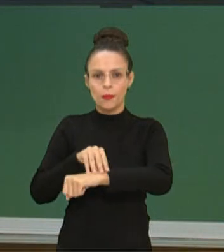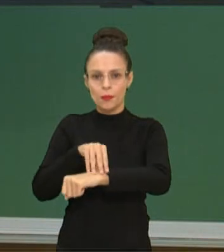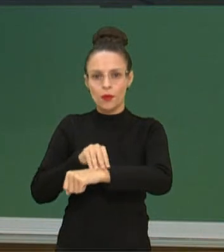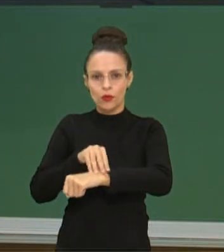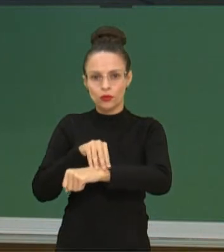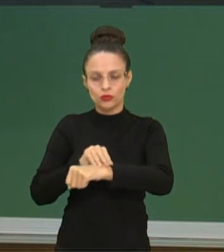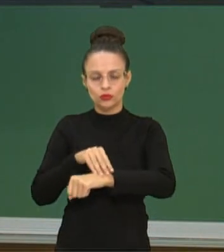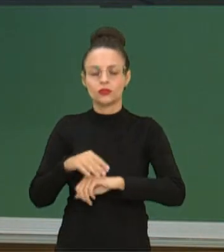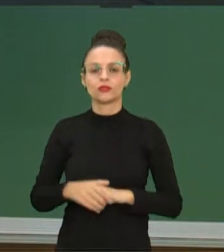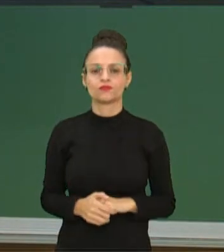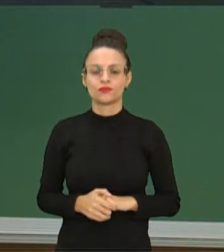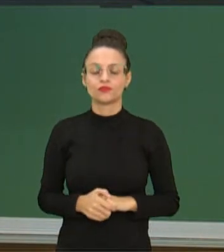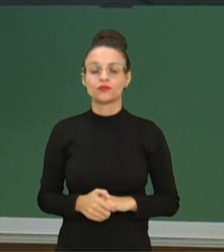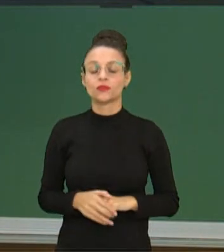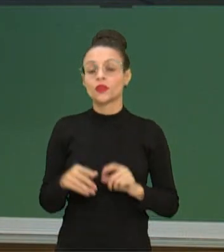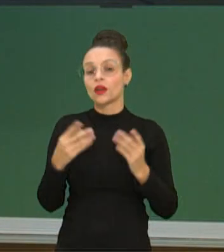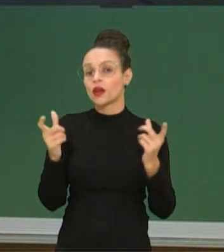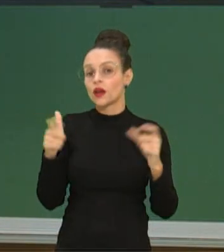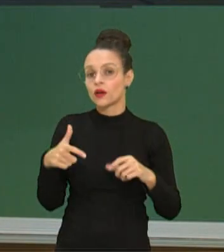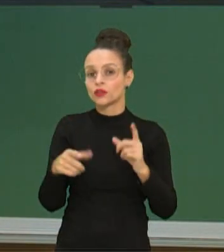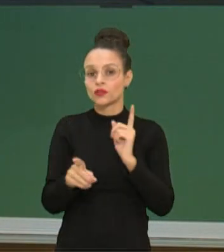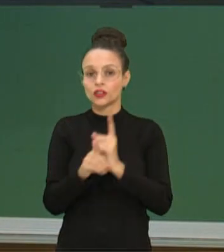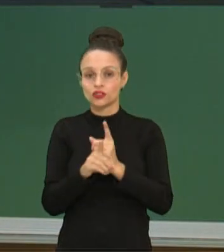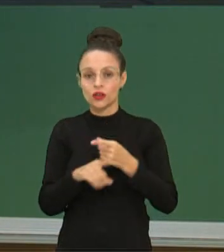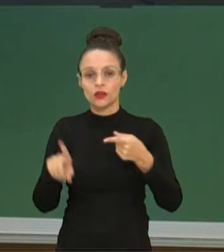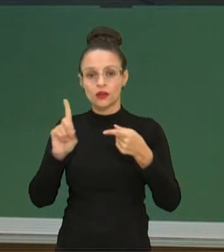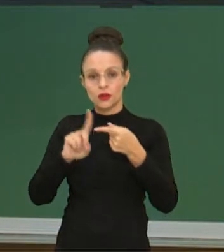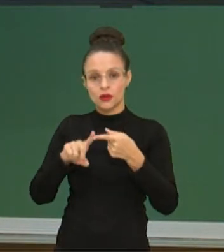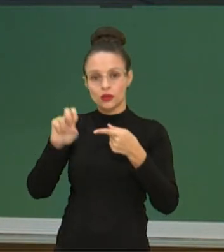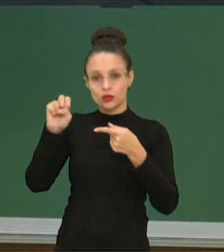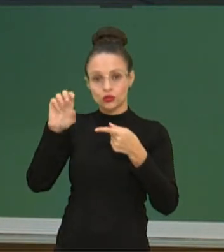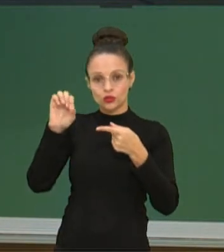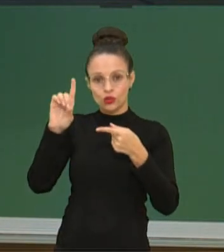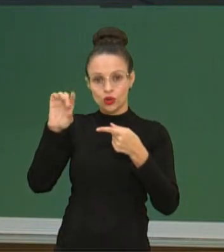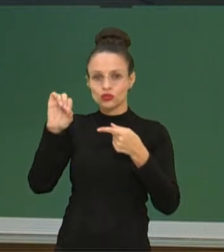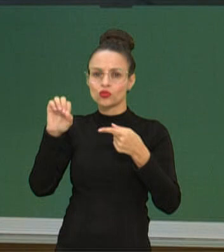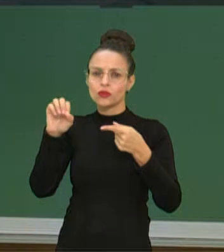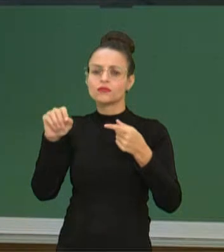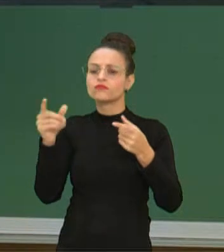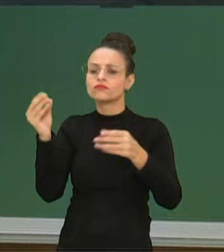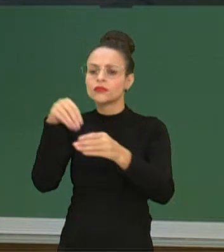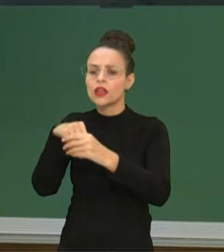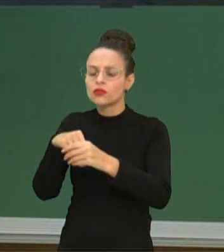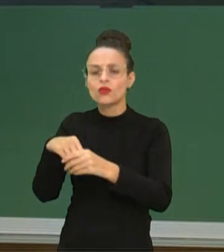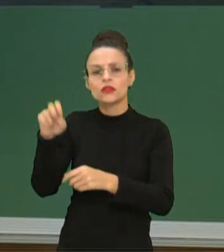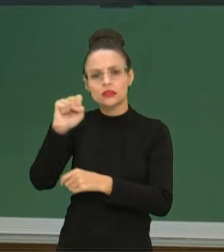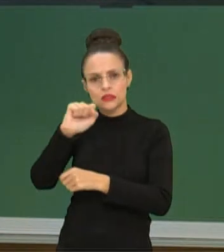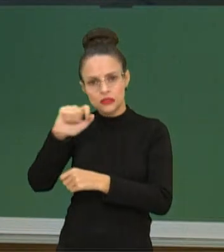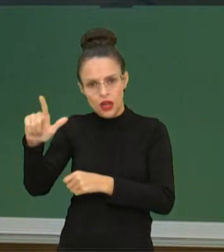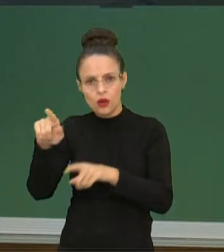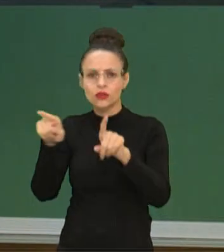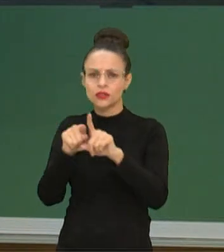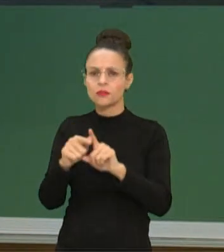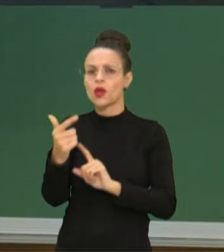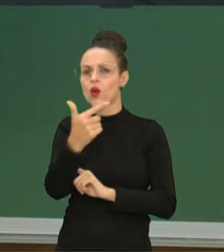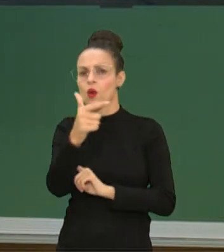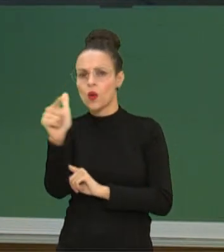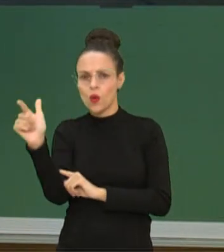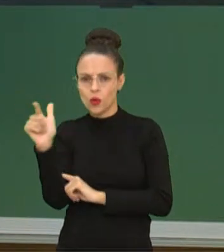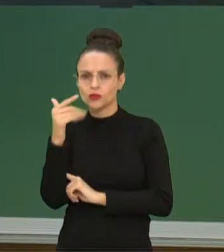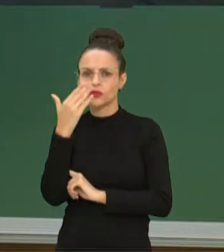certo? Aonde que a gente vai achar eles? O sódio, basicamente, no sal, né? Mas não só no sal. Em muitos